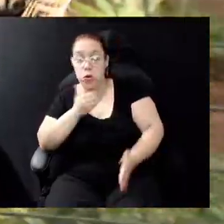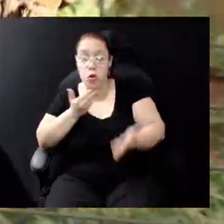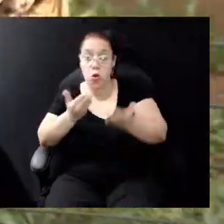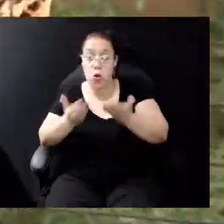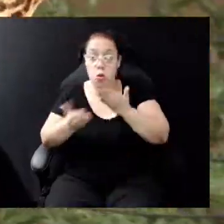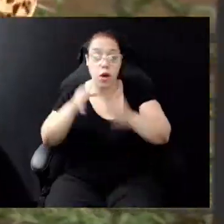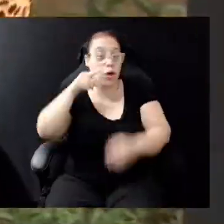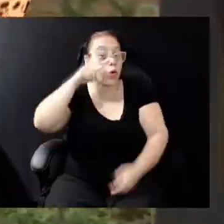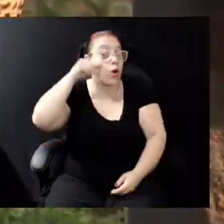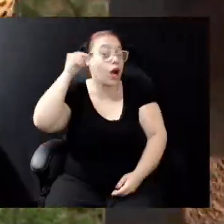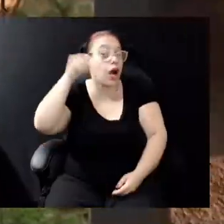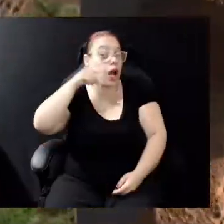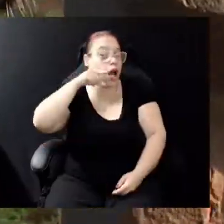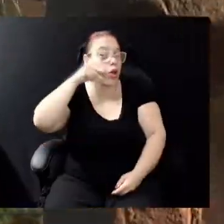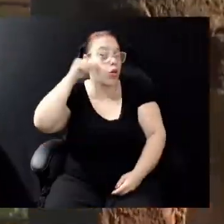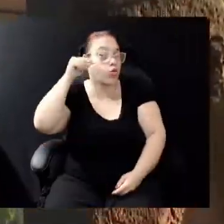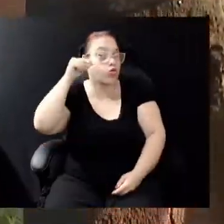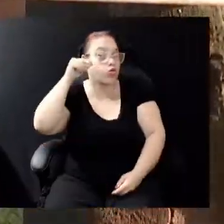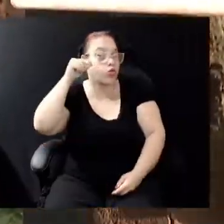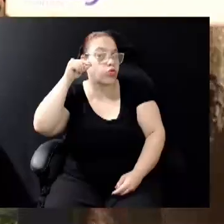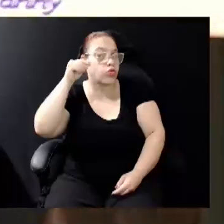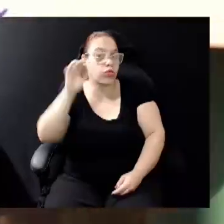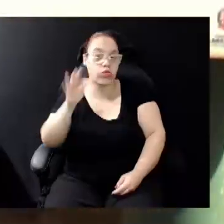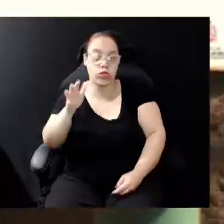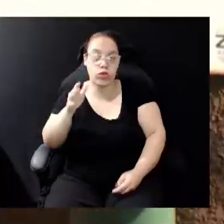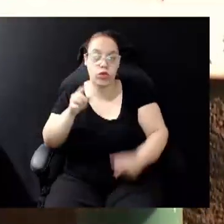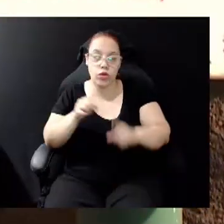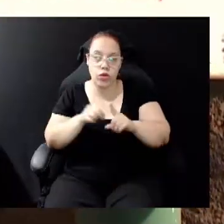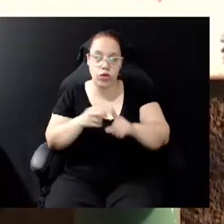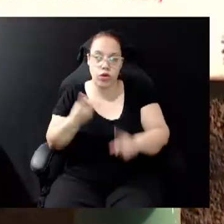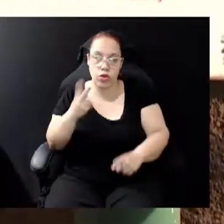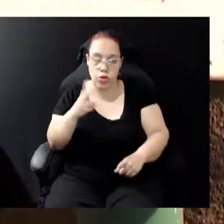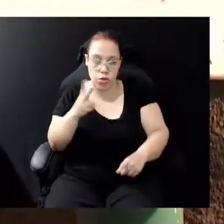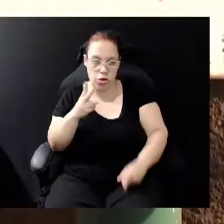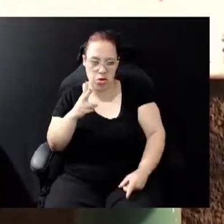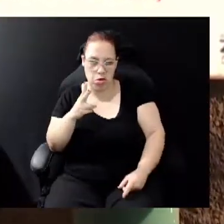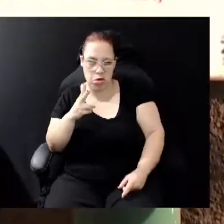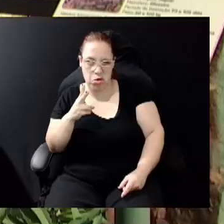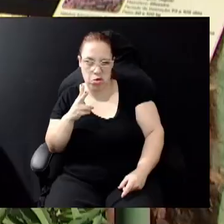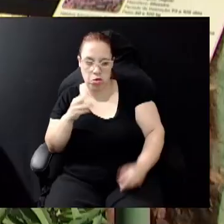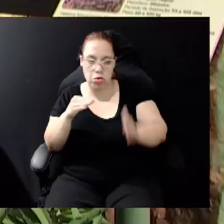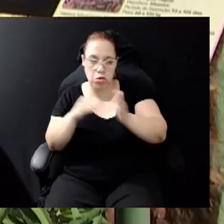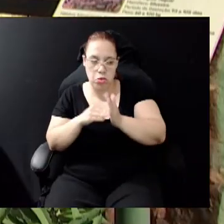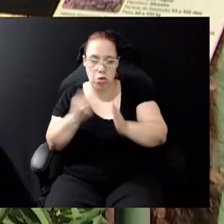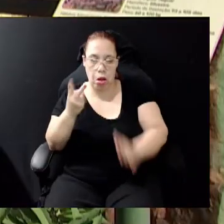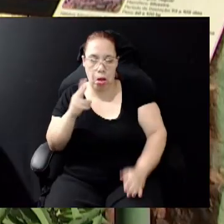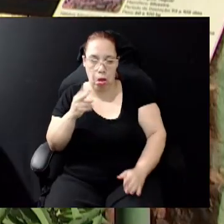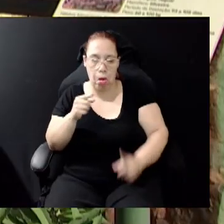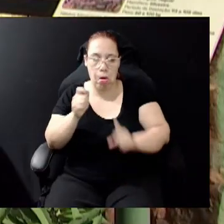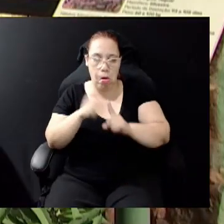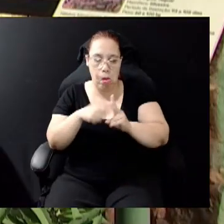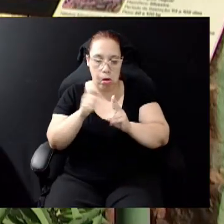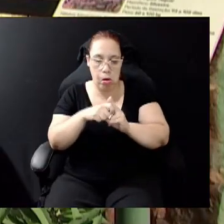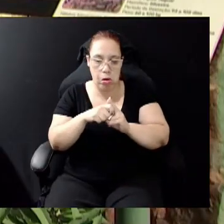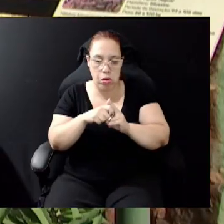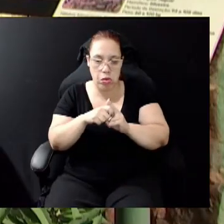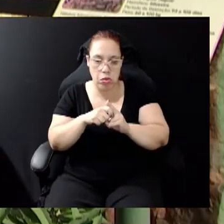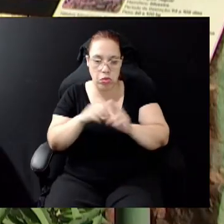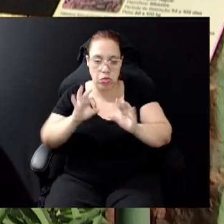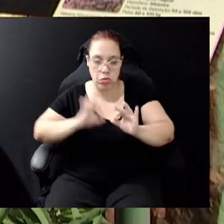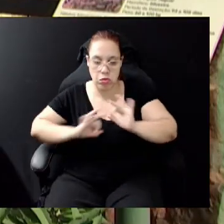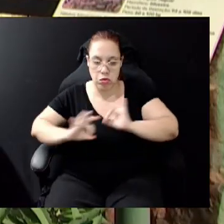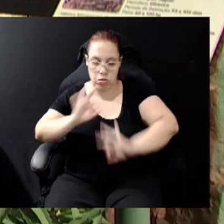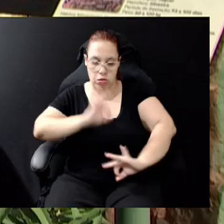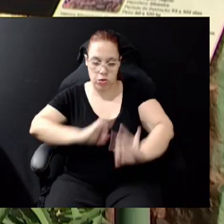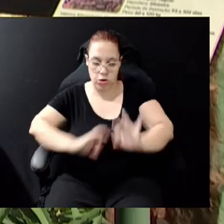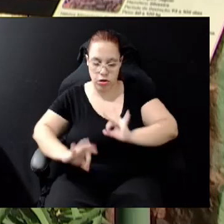gato normalmente que vai ter um parto ali a cada intervalo de 2 meses de gestação. A onça a gente tem um pouquinho mais de